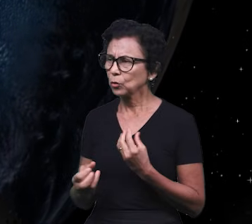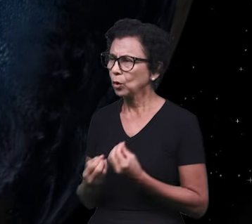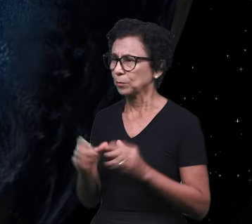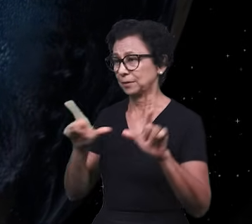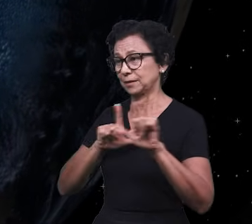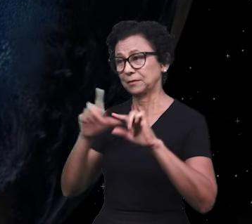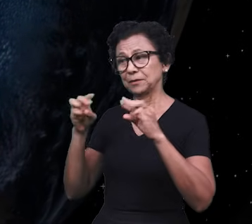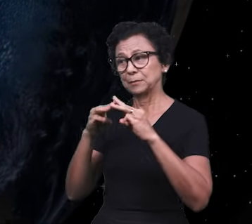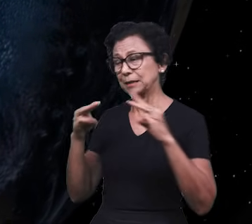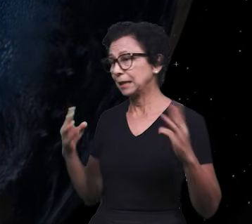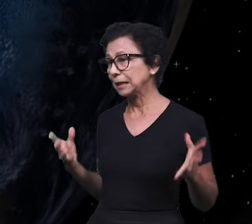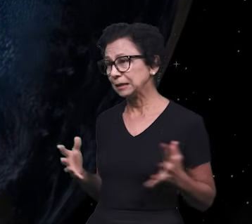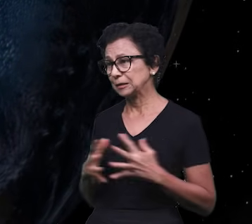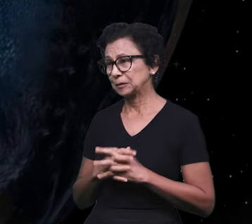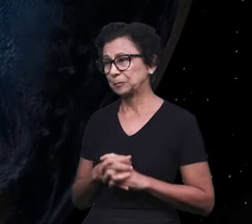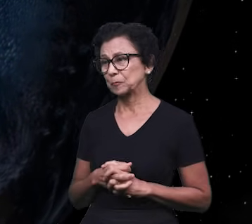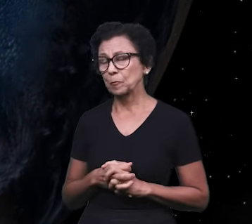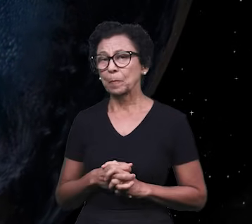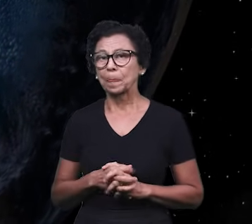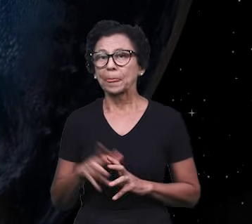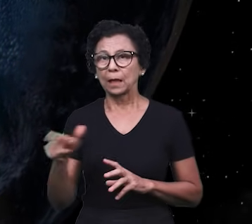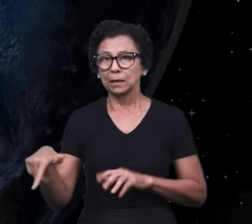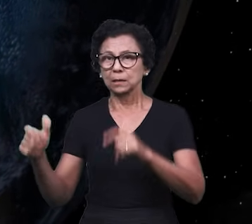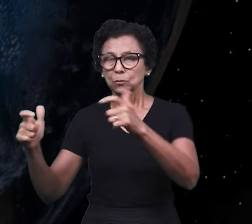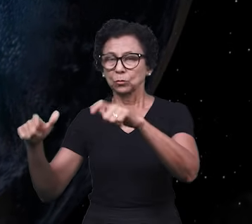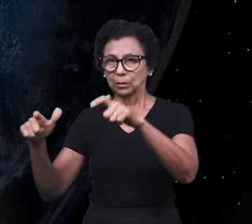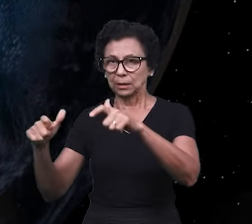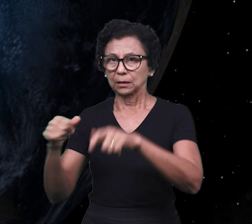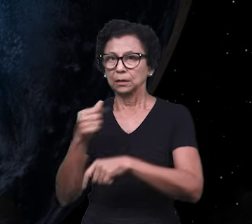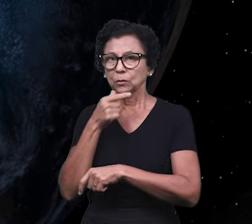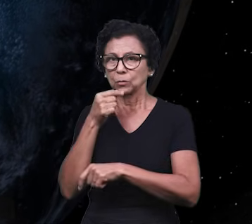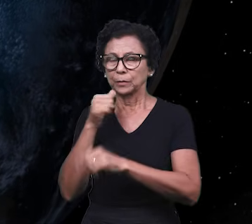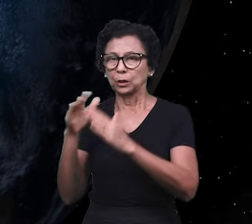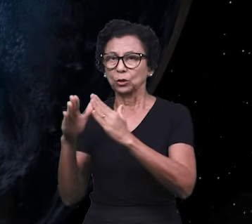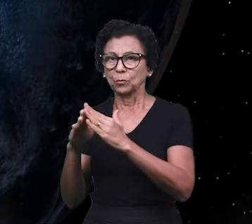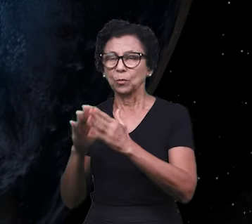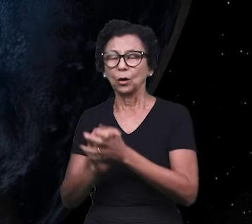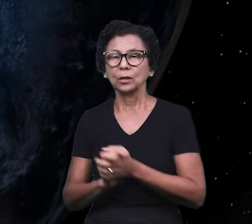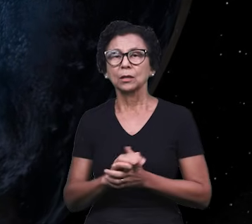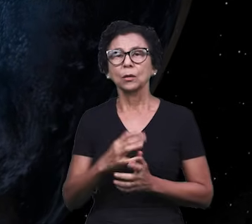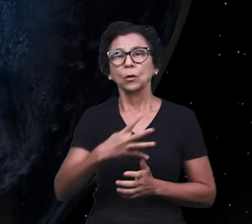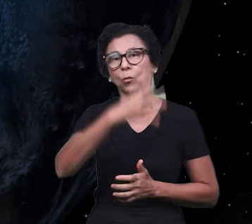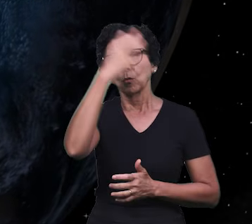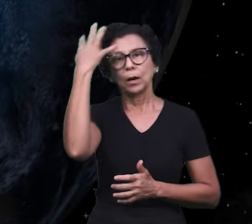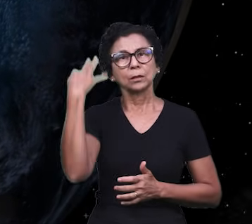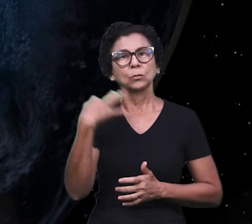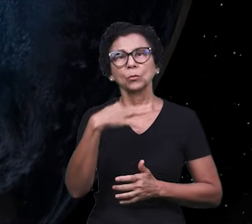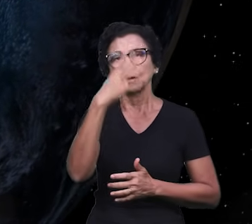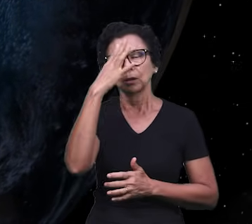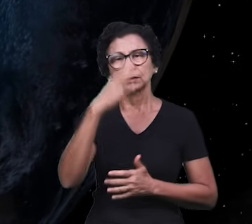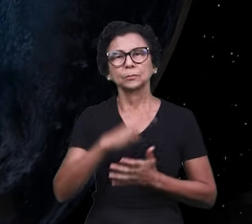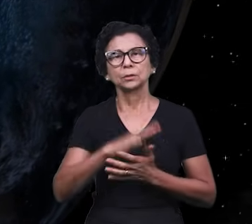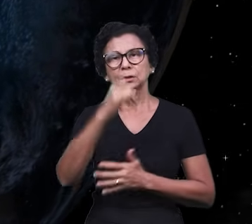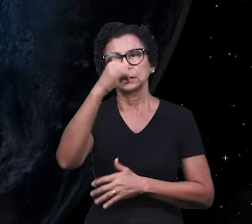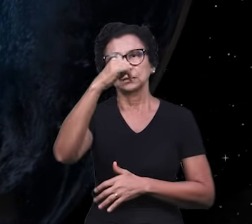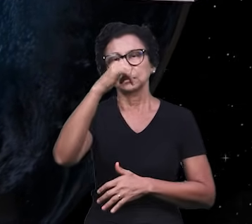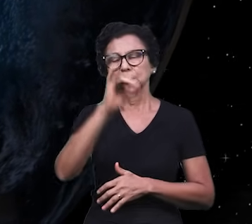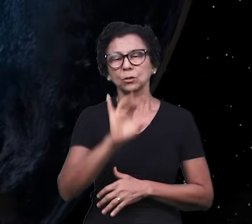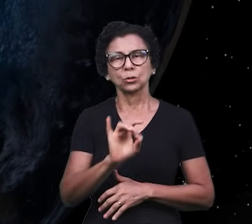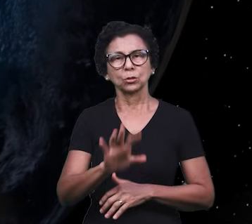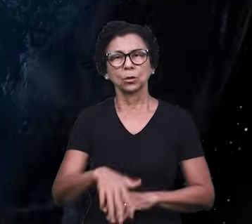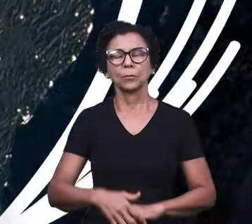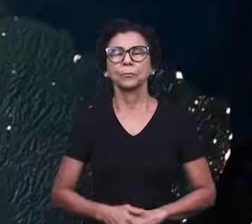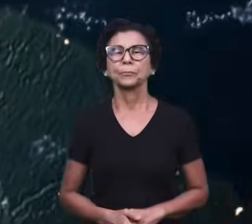elétrica umas 4 horas por dia. E aí, geralmente, essas 4 horas a televisão fica ligada, eles ficam ligados na TV Manaim.